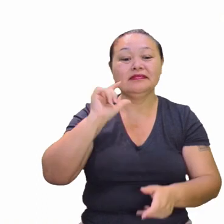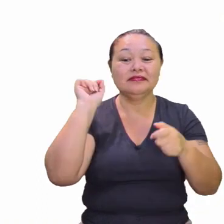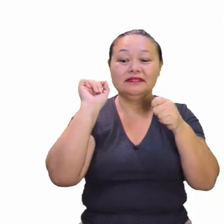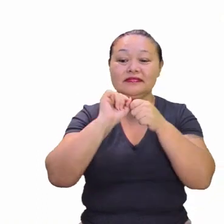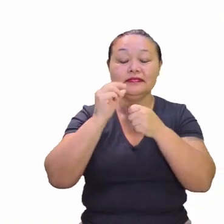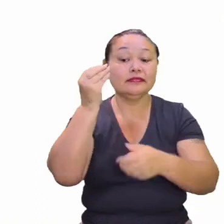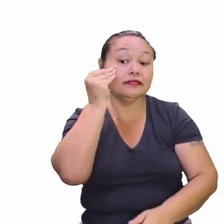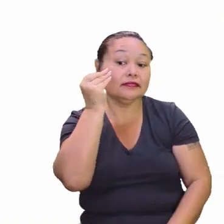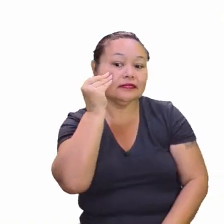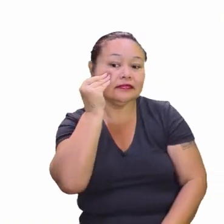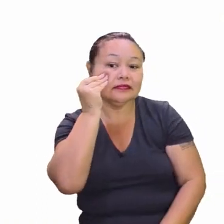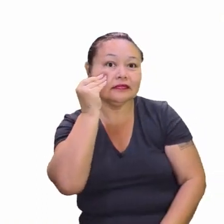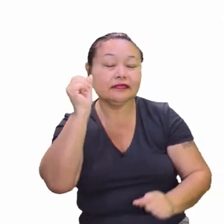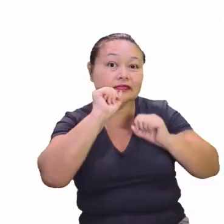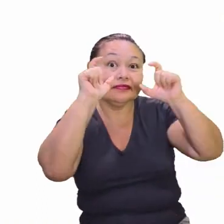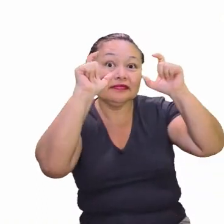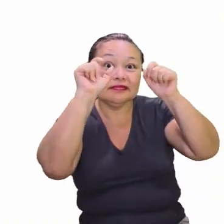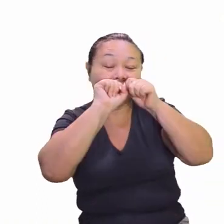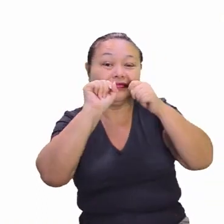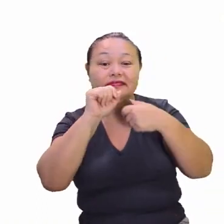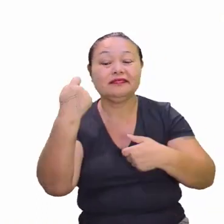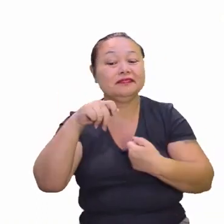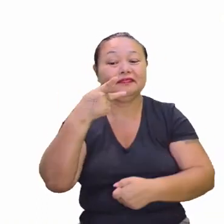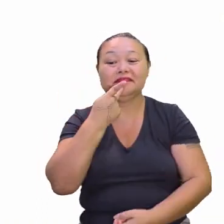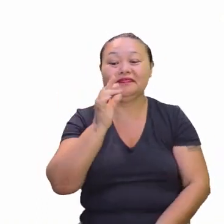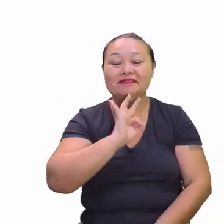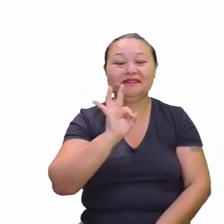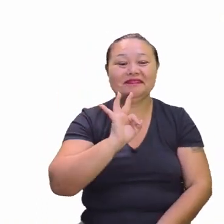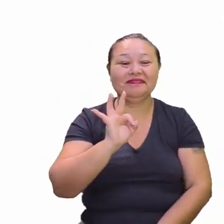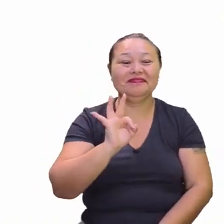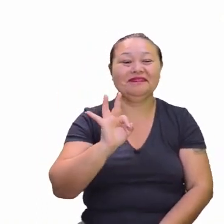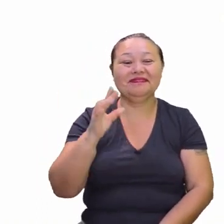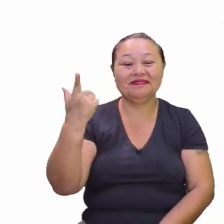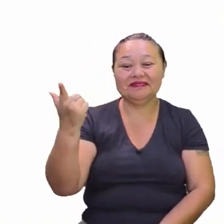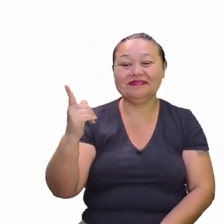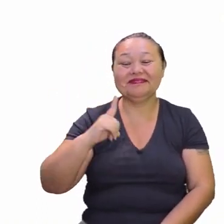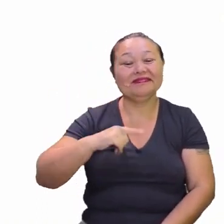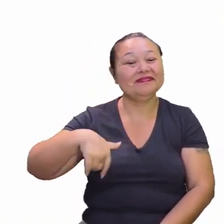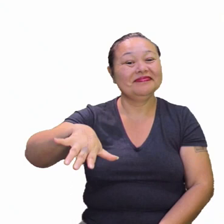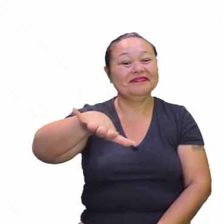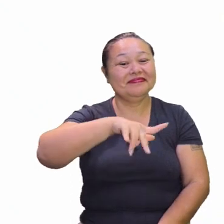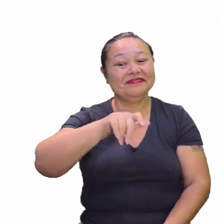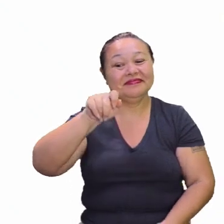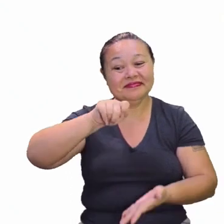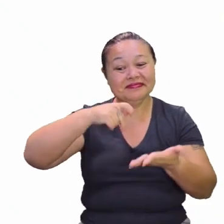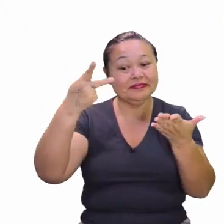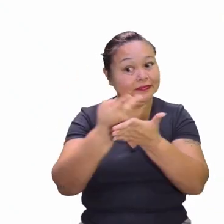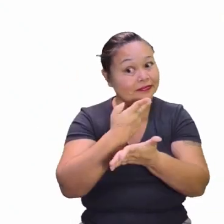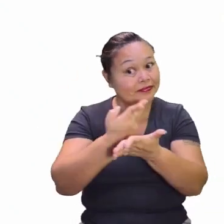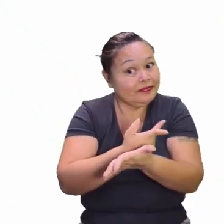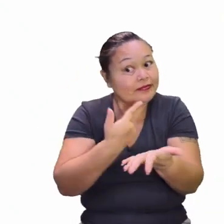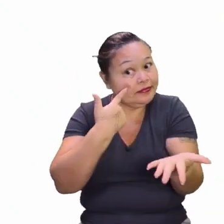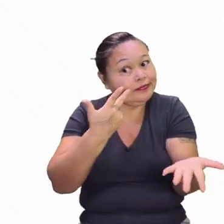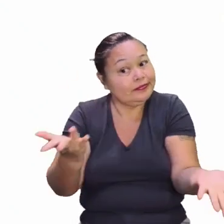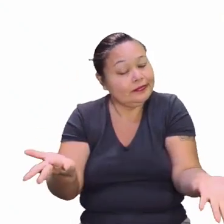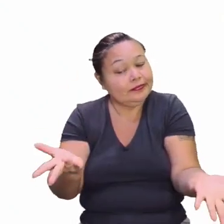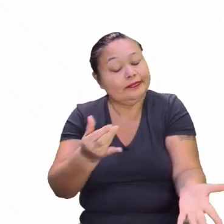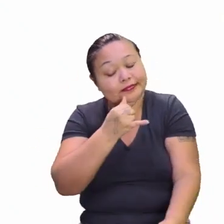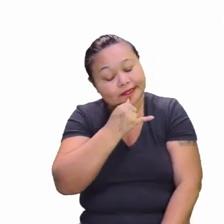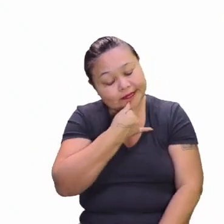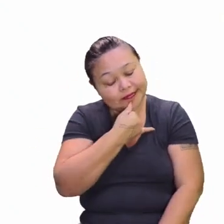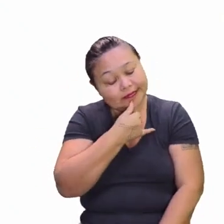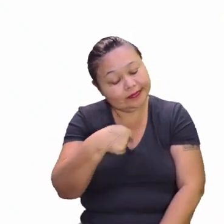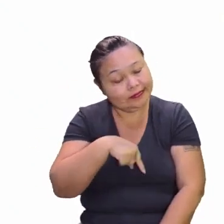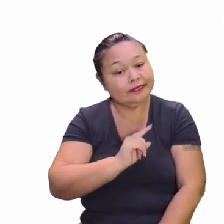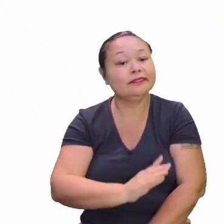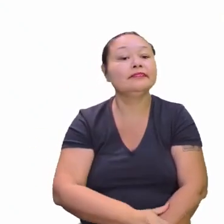fez só um teste para saber se estava todo mundo ligado no que você falava, né, Rogério? Verdade, professor, me fala aí. Se a galera errou, me fala que eu vou ficar aqui, ó, triste